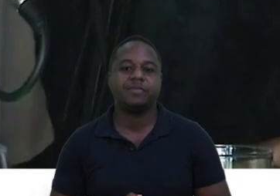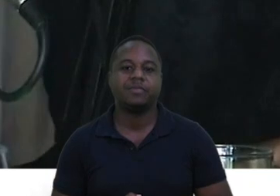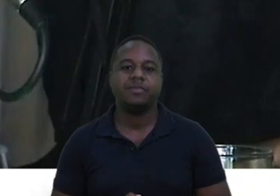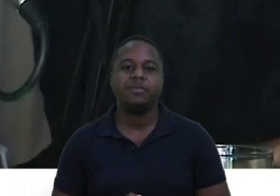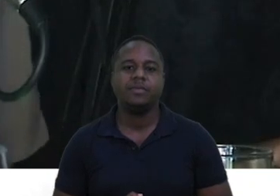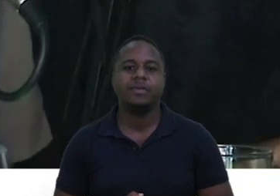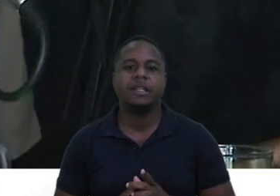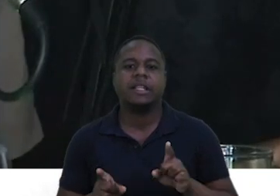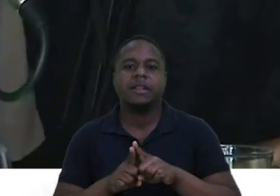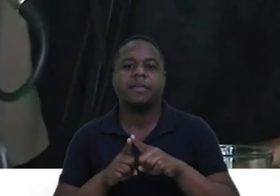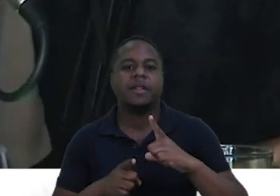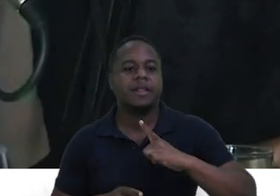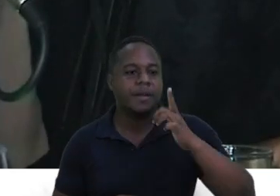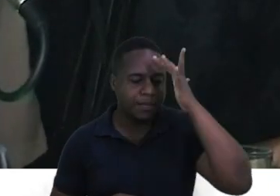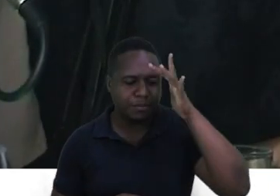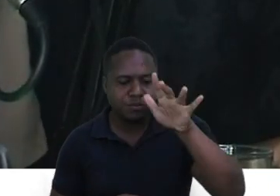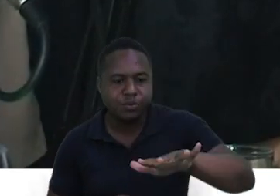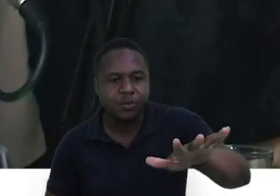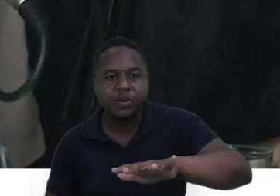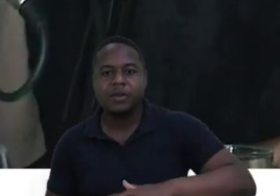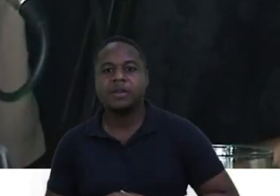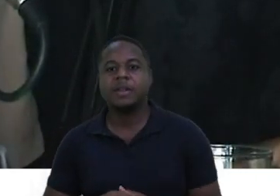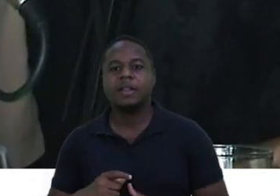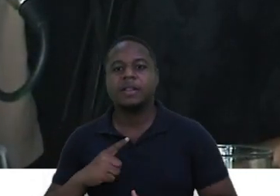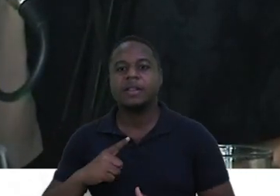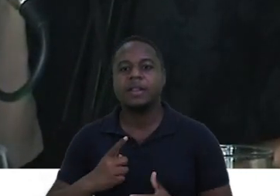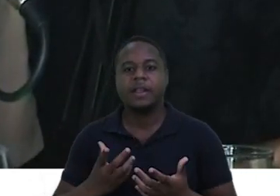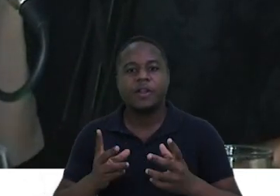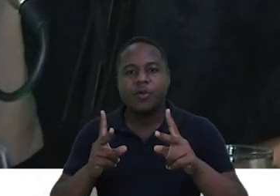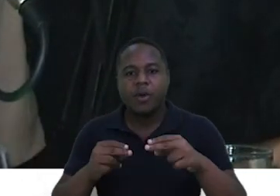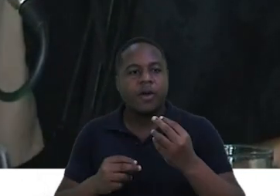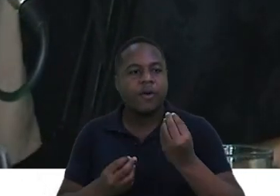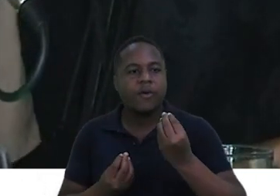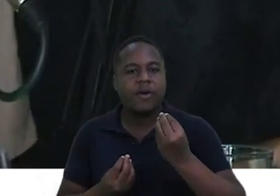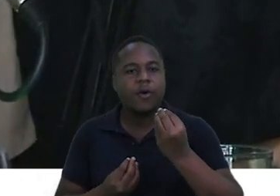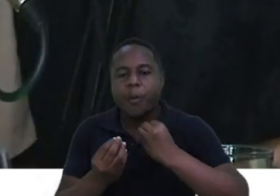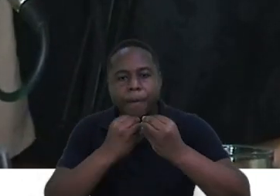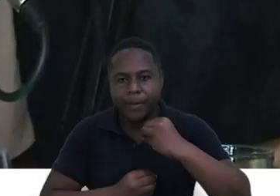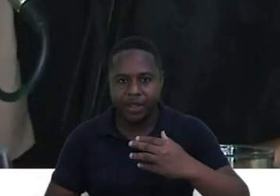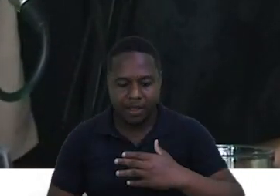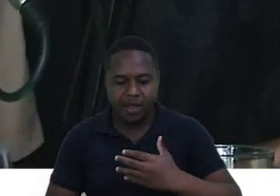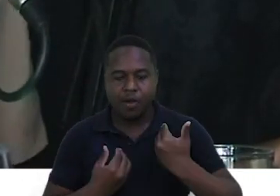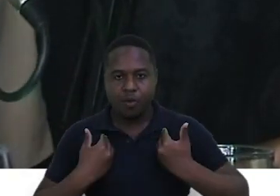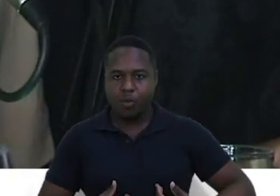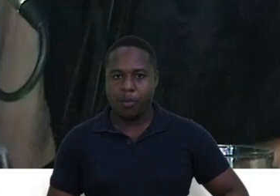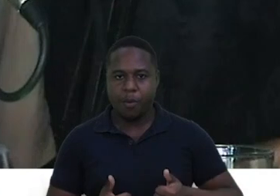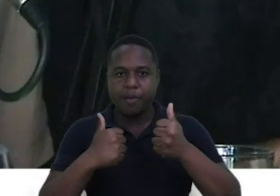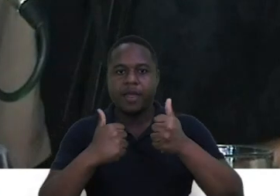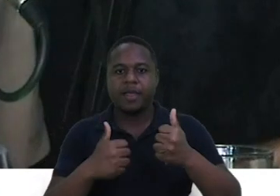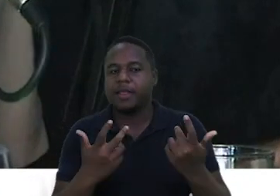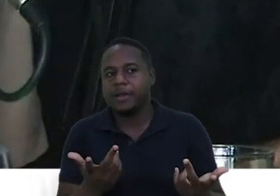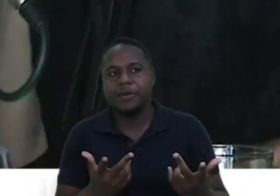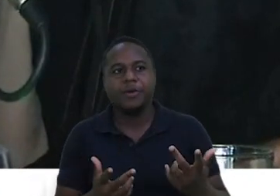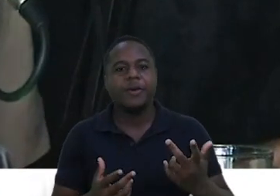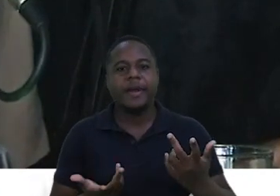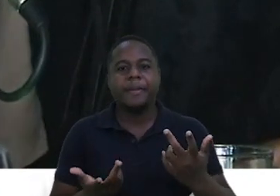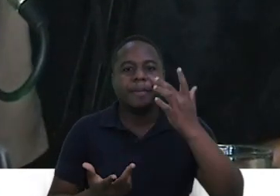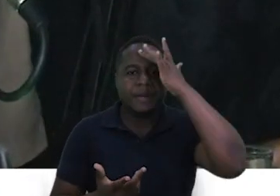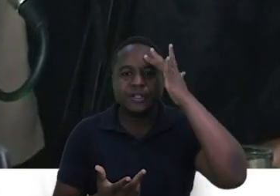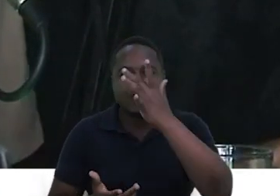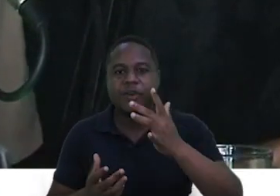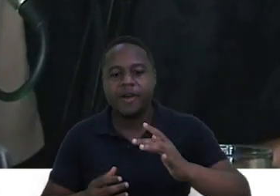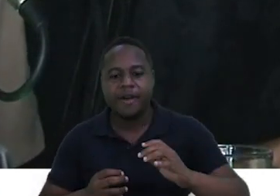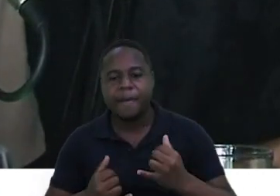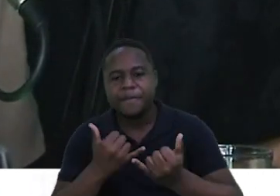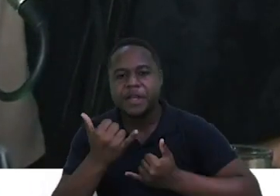nesse lugar mesmo de trazer alimento para o povo. E nem é sobre comida, é sobre